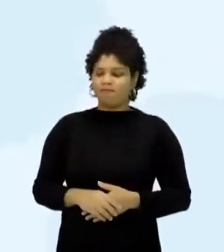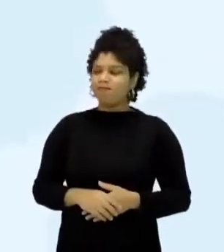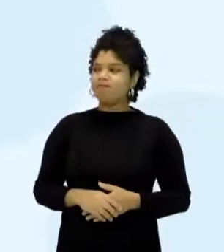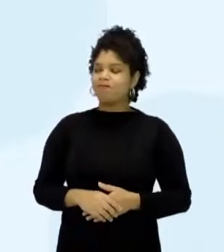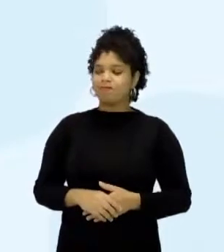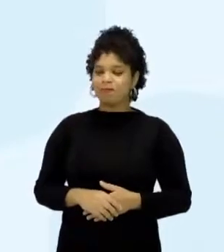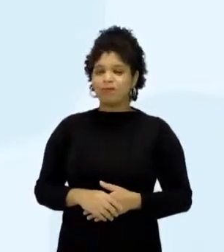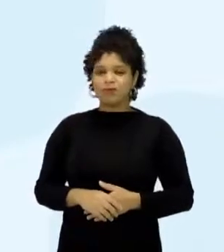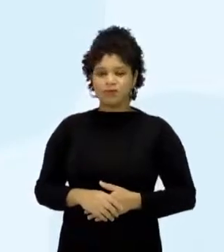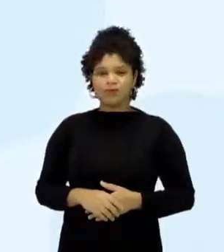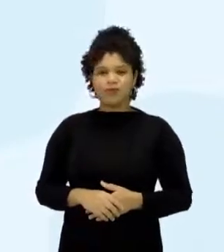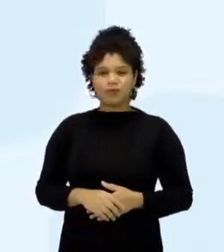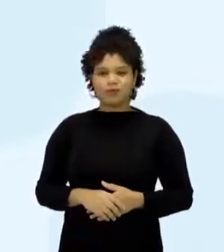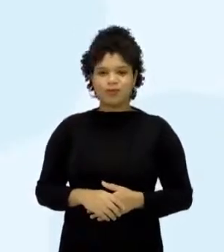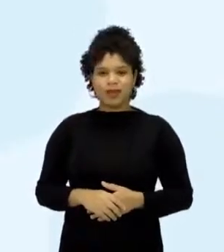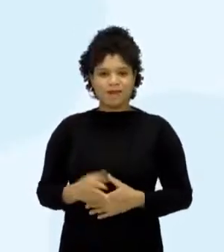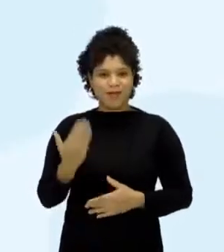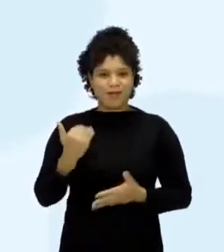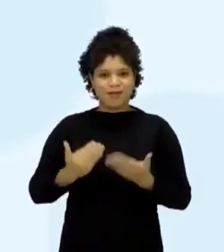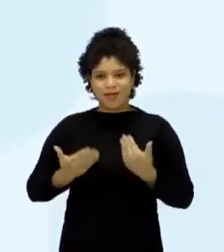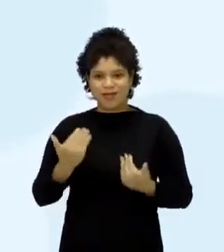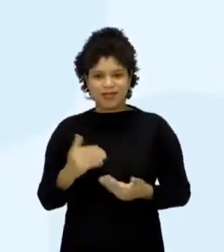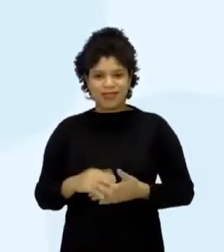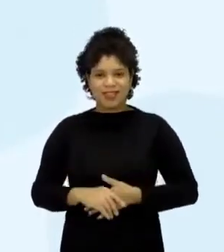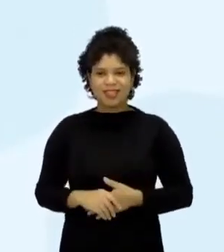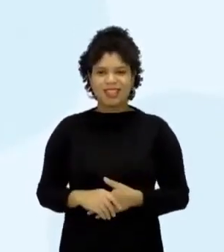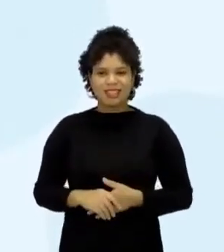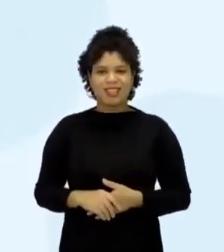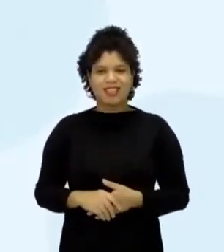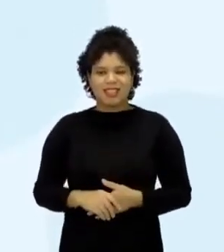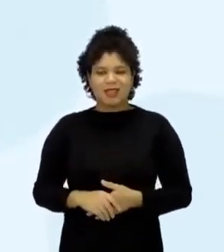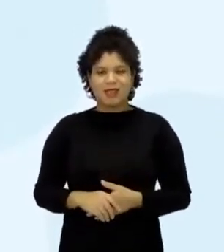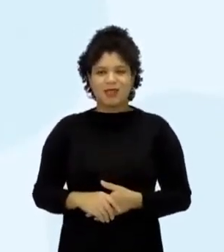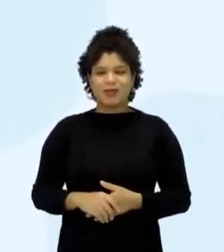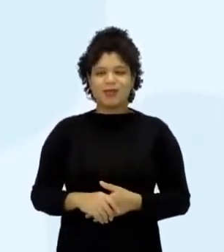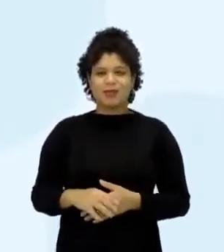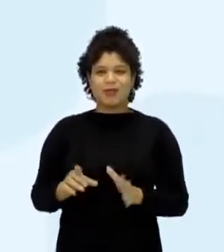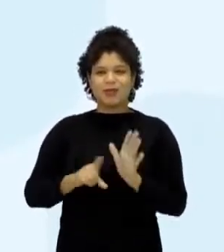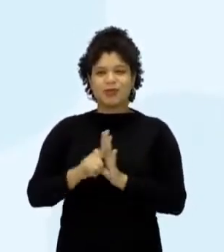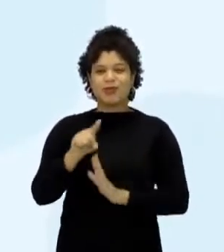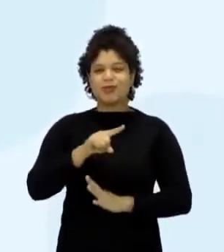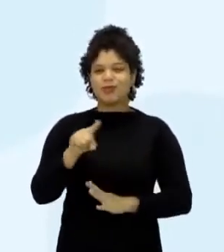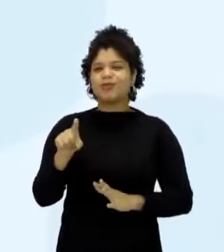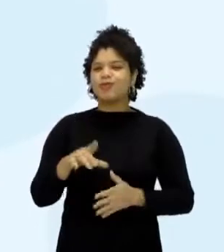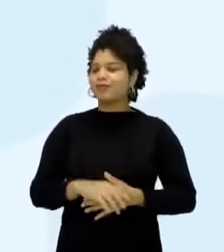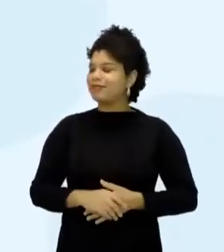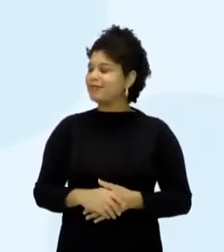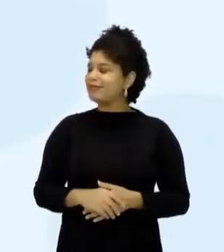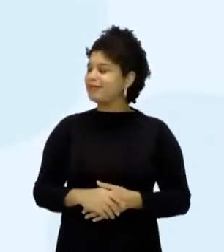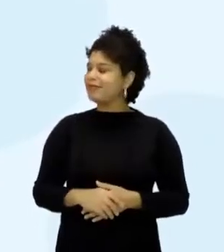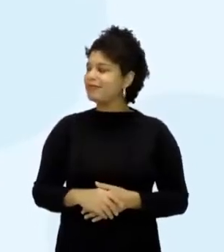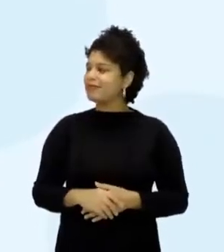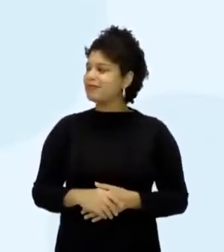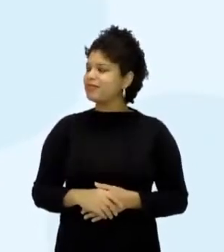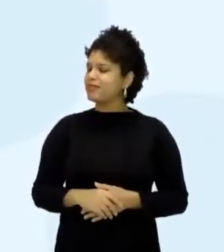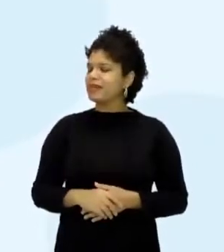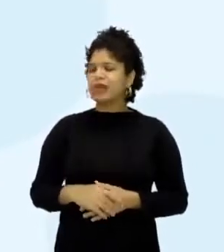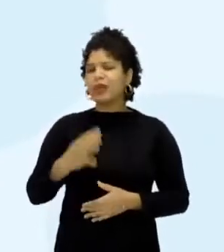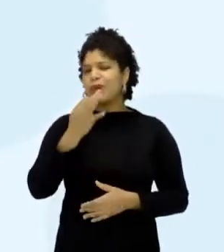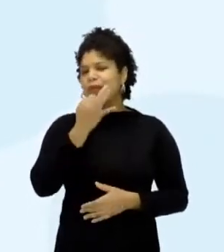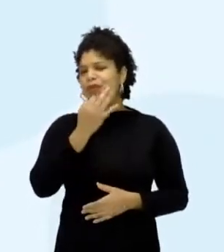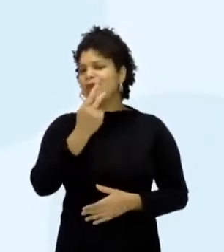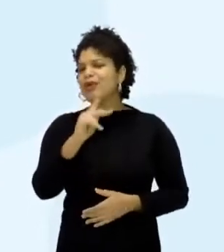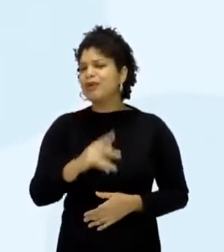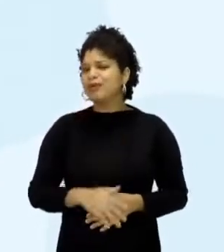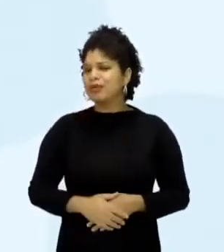vamos dar uma aquecida. Exato, então vamos aquecer com uma interação. Então aí para vocês, o que você conhece